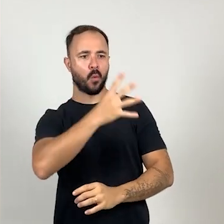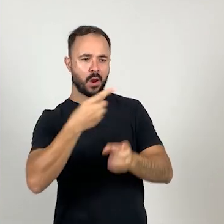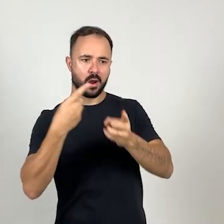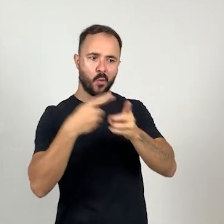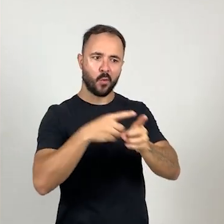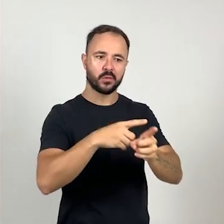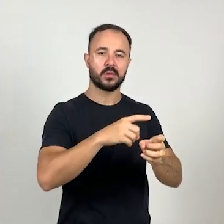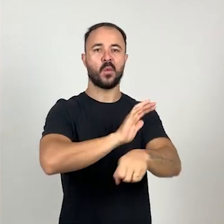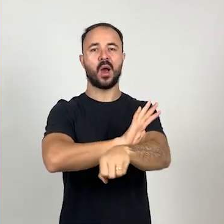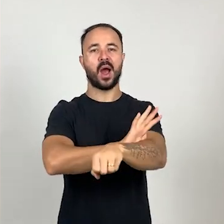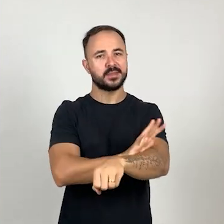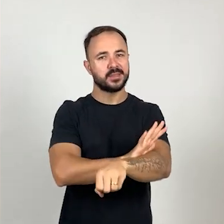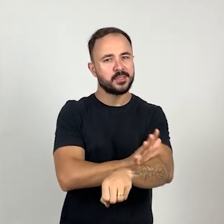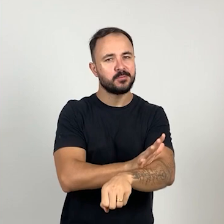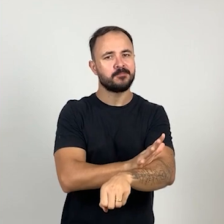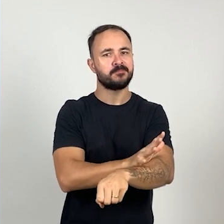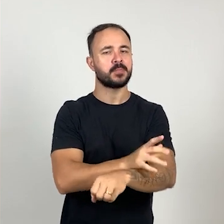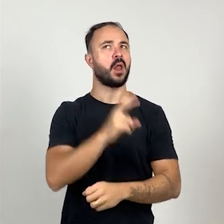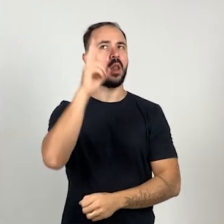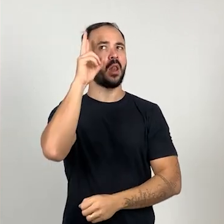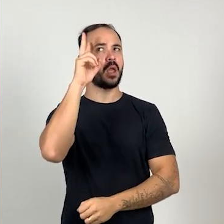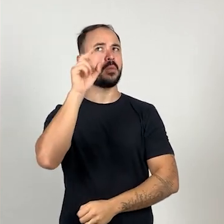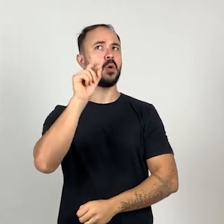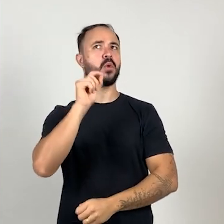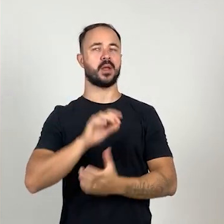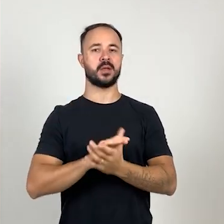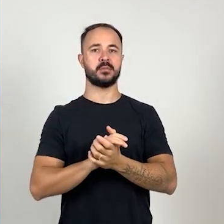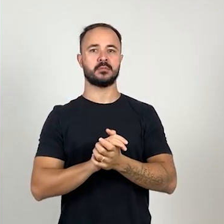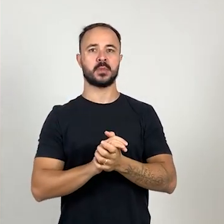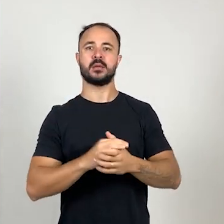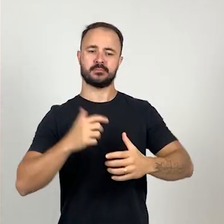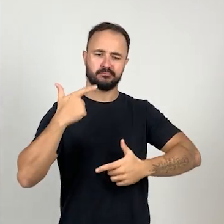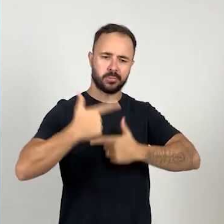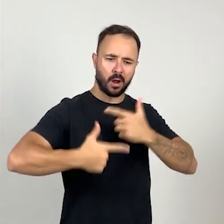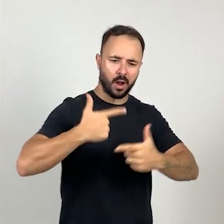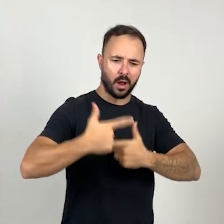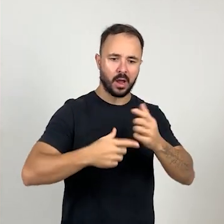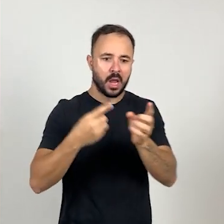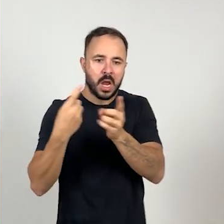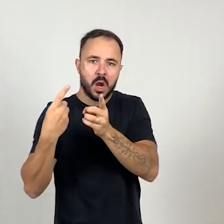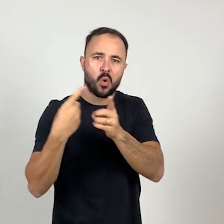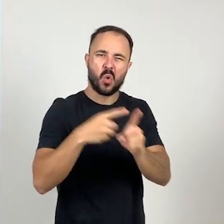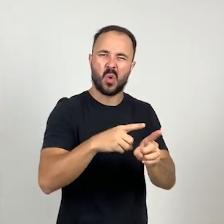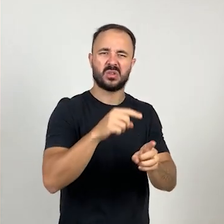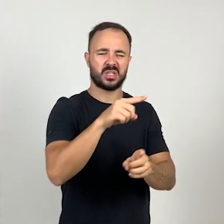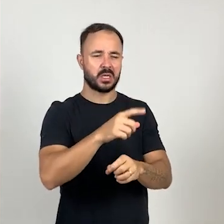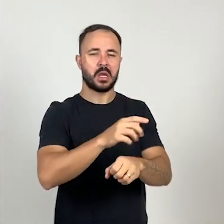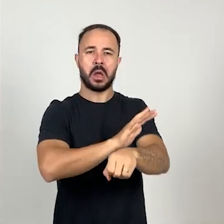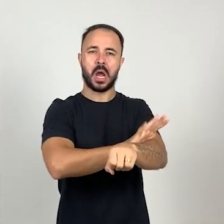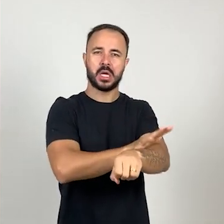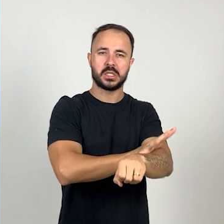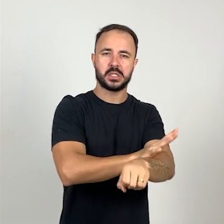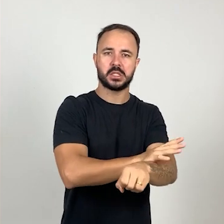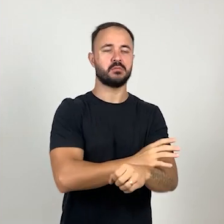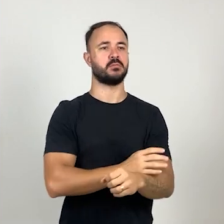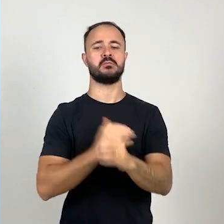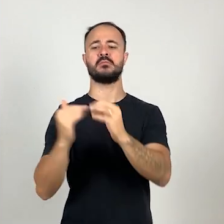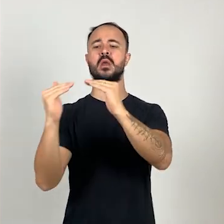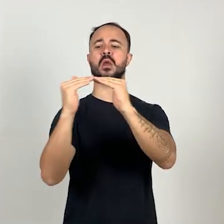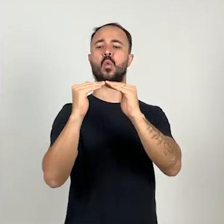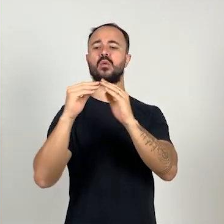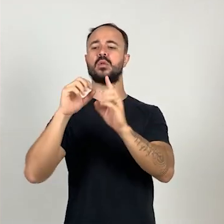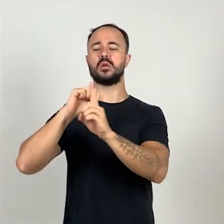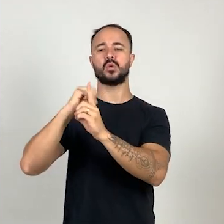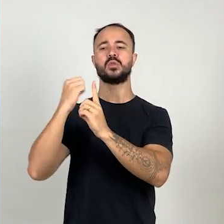que a luta pela igualdade racial é uma responsabilidade de todos nós. Como estudantes de língua portuguesa, temos o poder de utilizar a